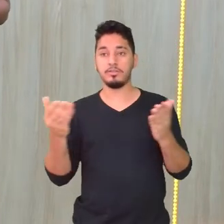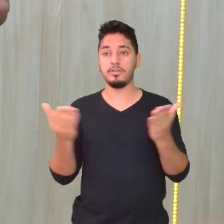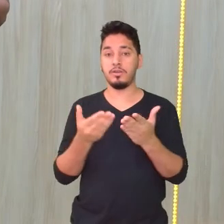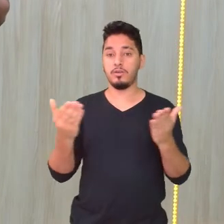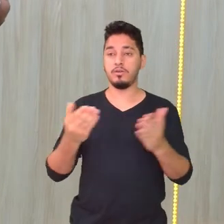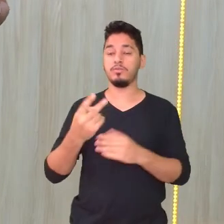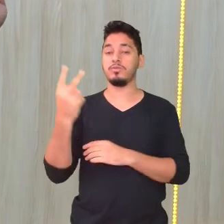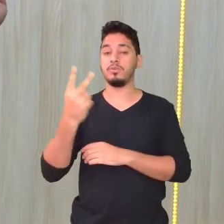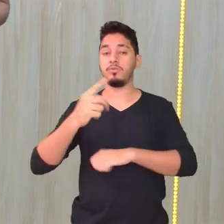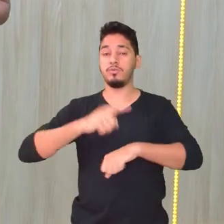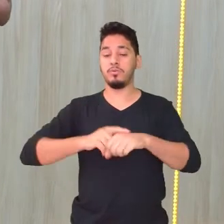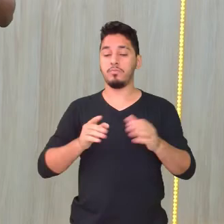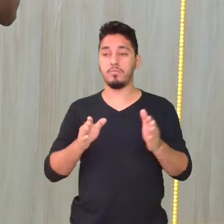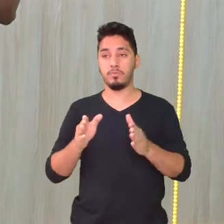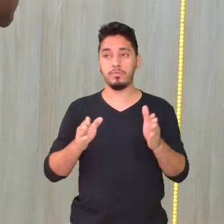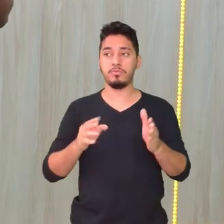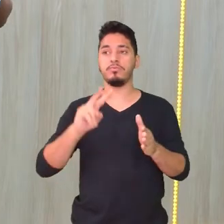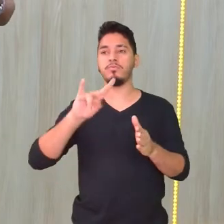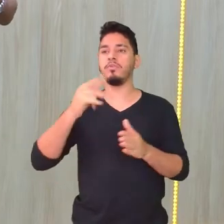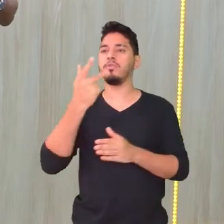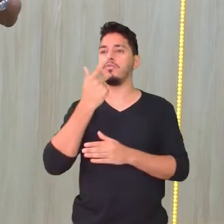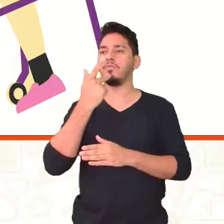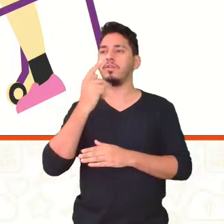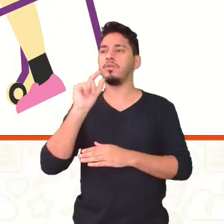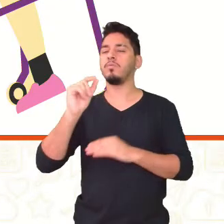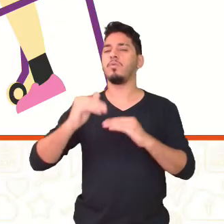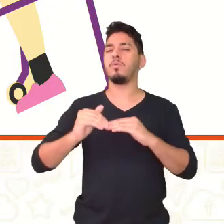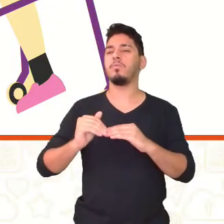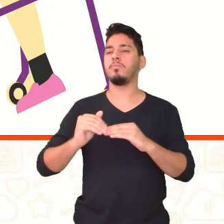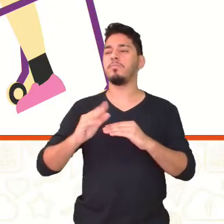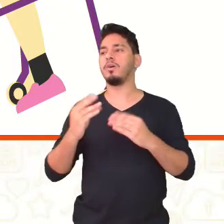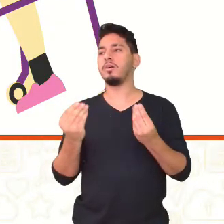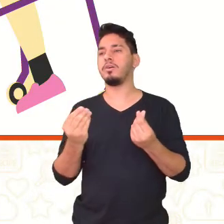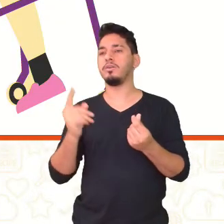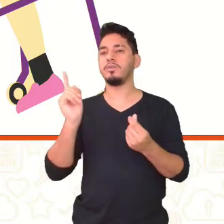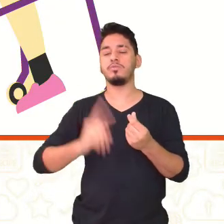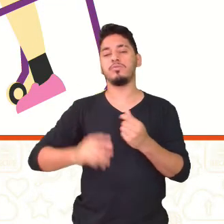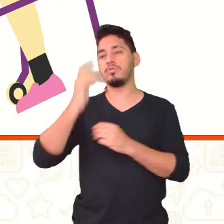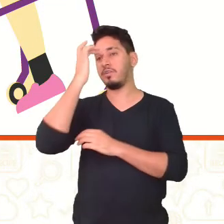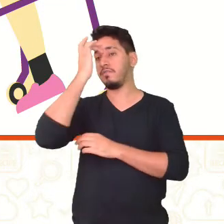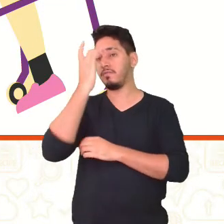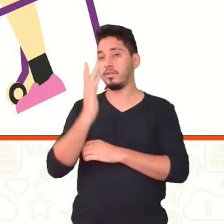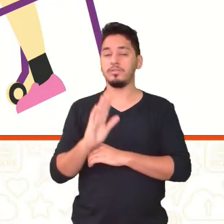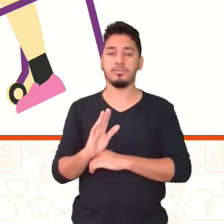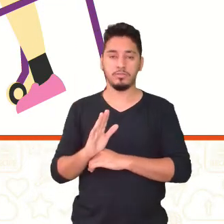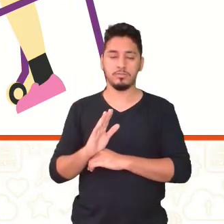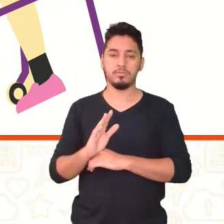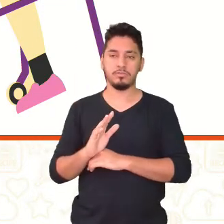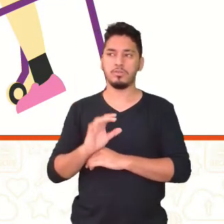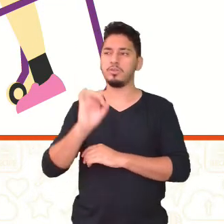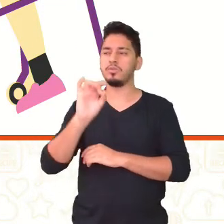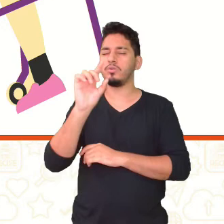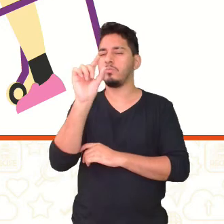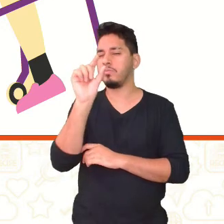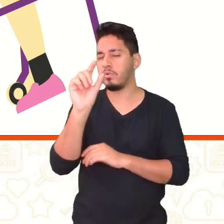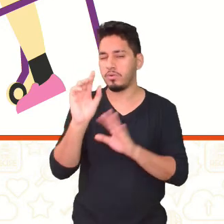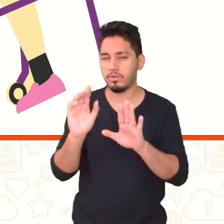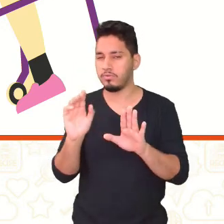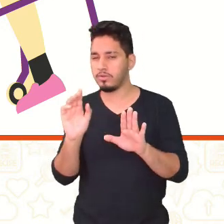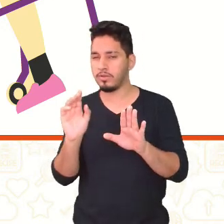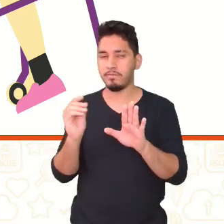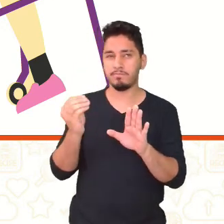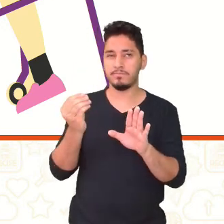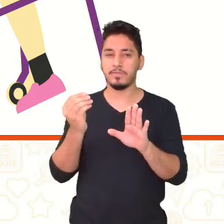no nosso segundo momento, né, a gente vai falar um pouco também dos facilitadores. Eu trouxe só um pouquinho para a gente ficar com